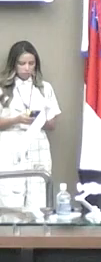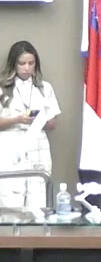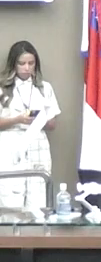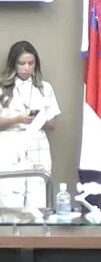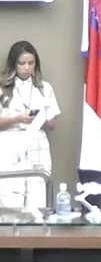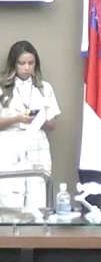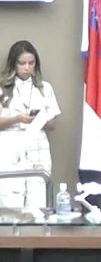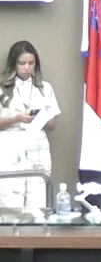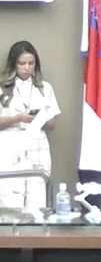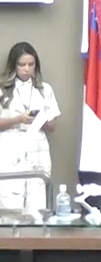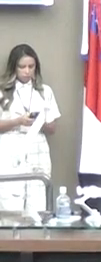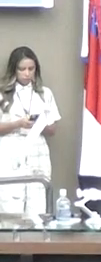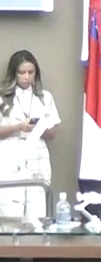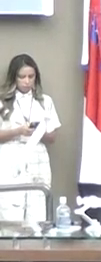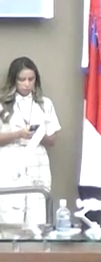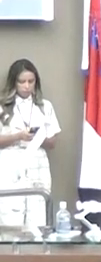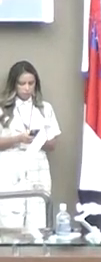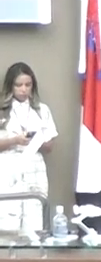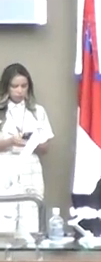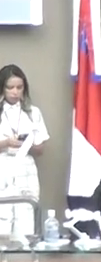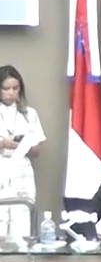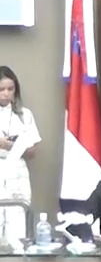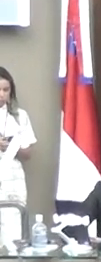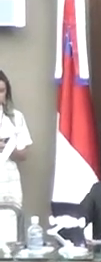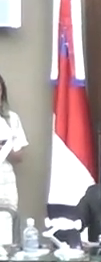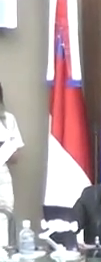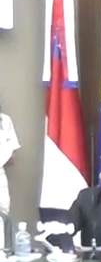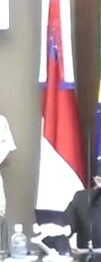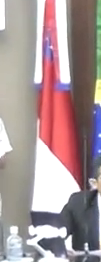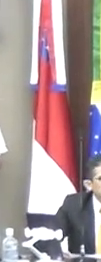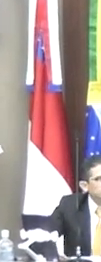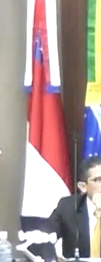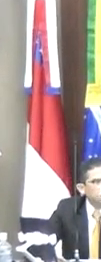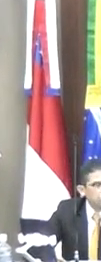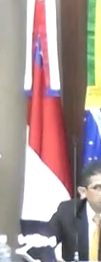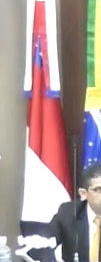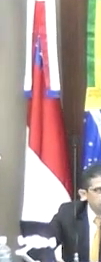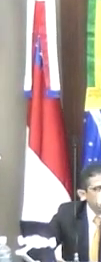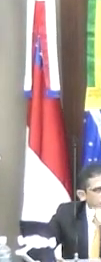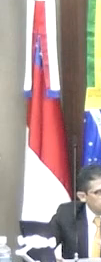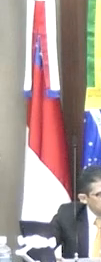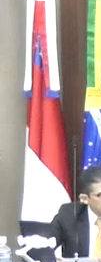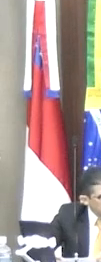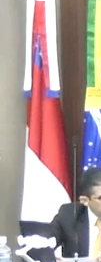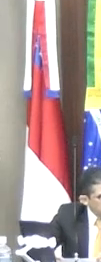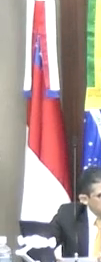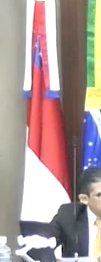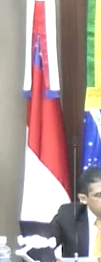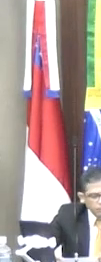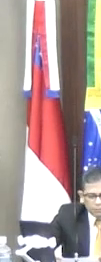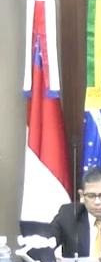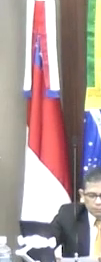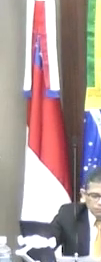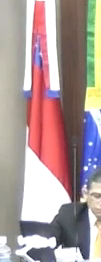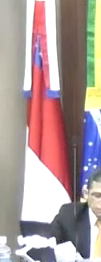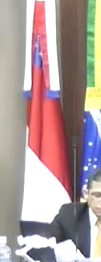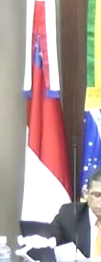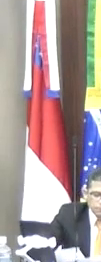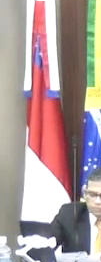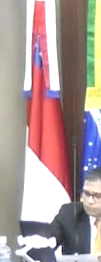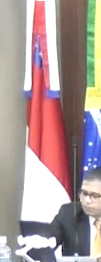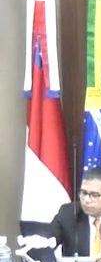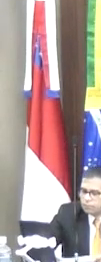presença da deputada Débora Menezes, deputada Jutta Afonso, deputado Jorge Lins,